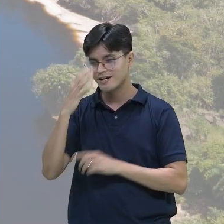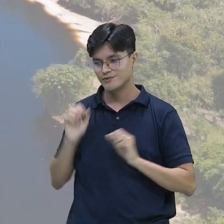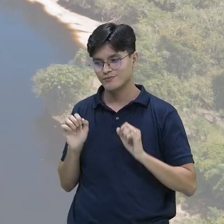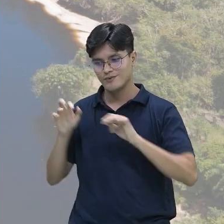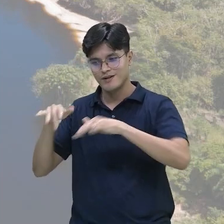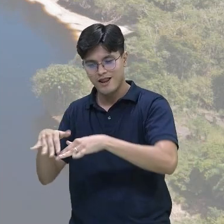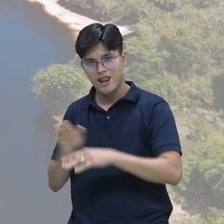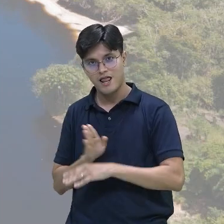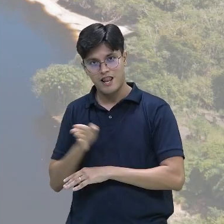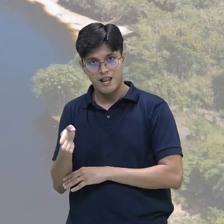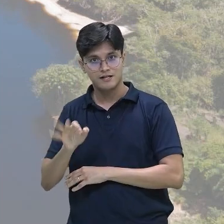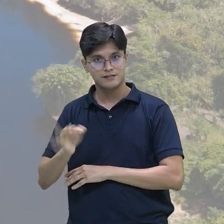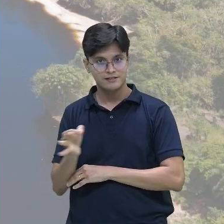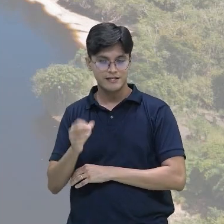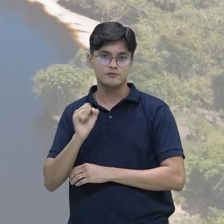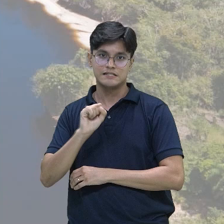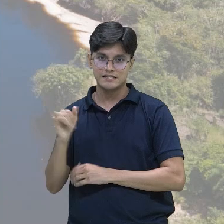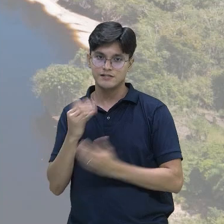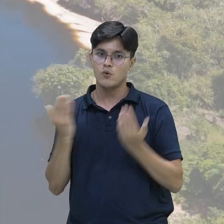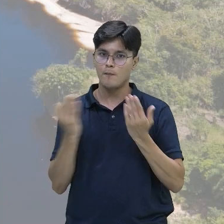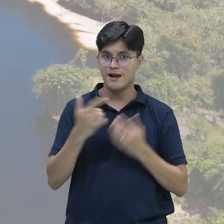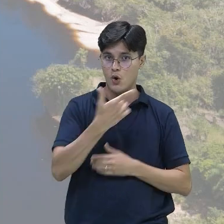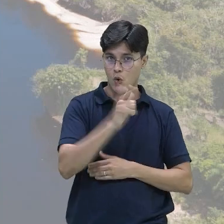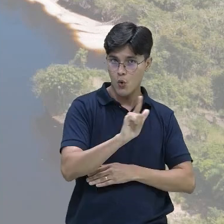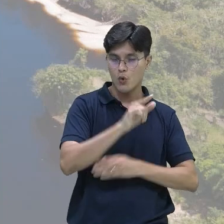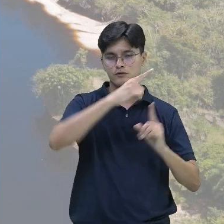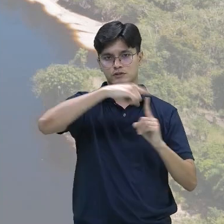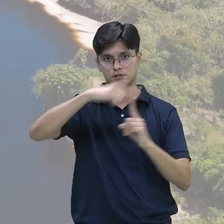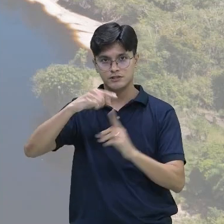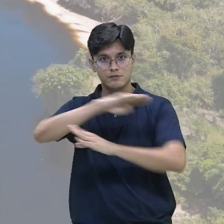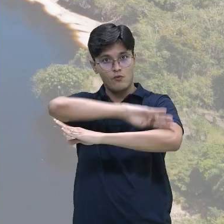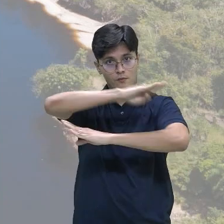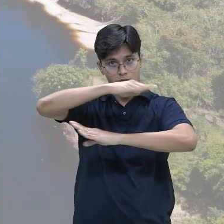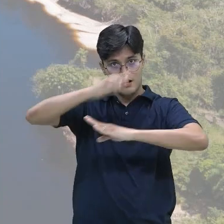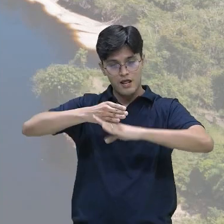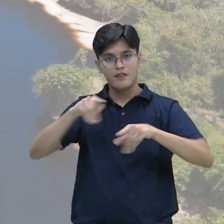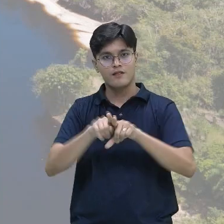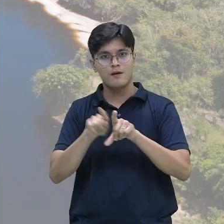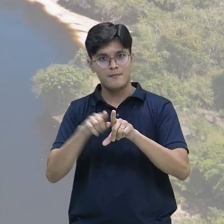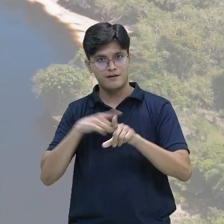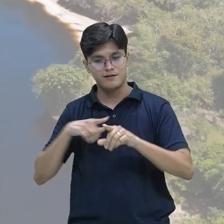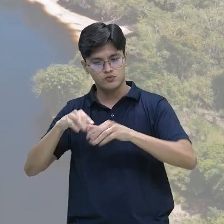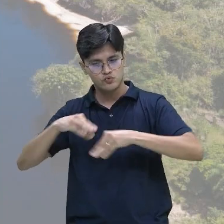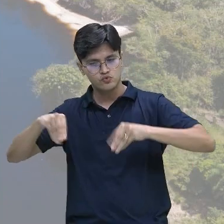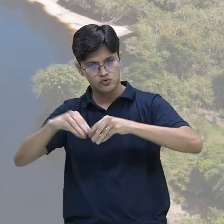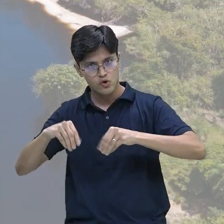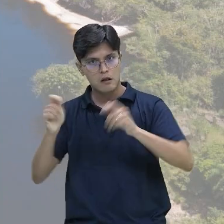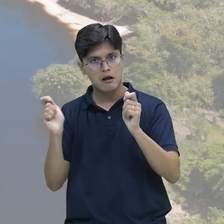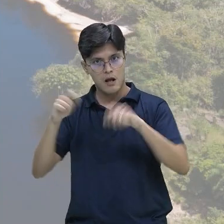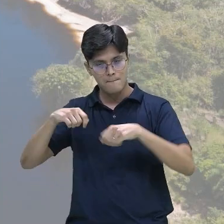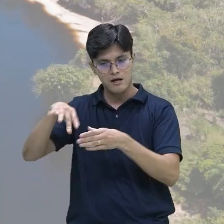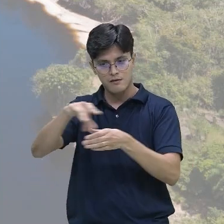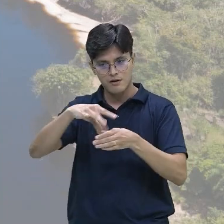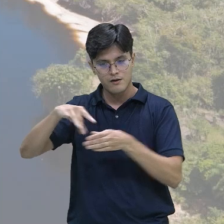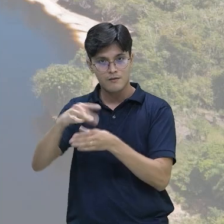comparar as outras formas de relevo, a presença também de solos férteis, né, então a população, essa civilização, ela foi em busca